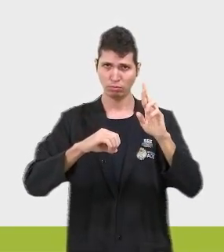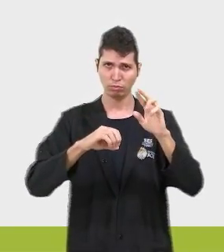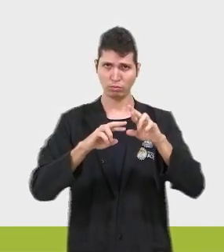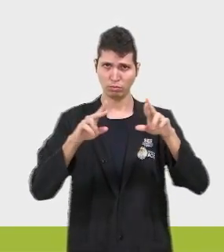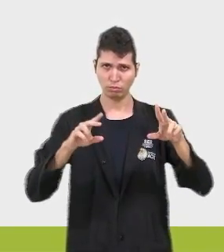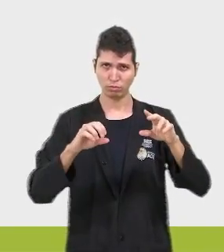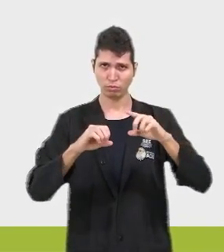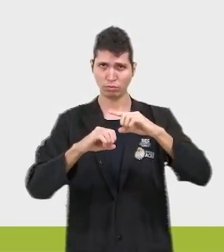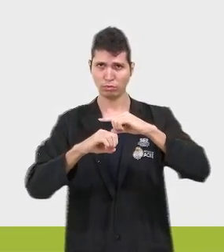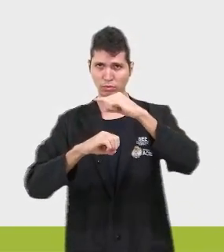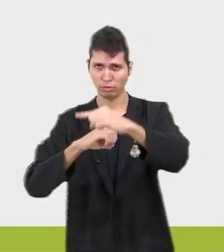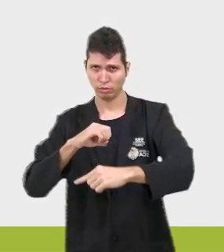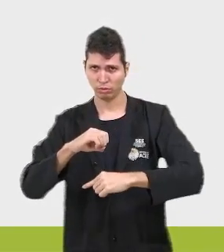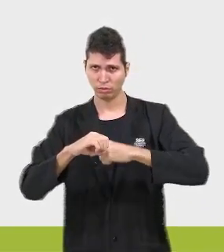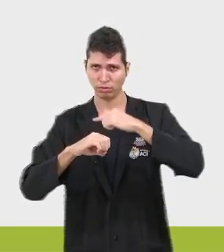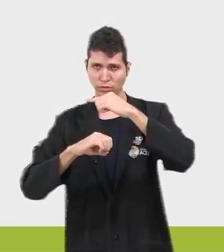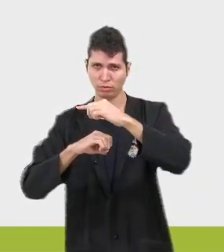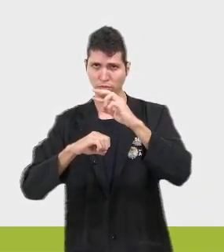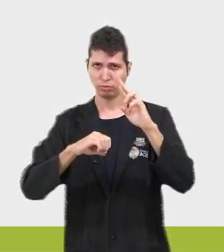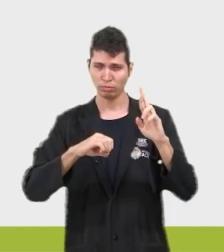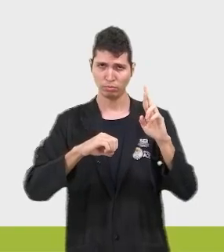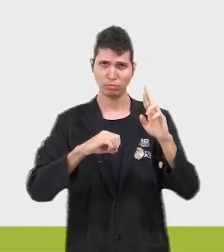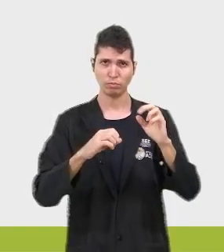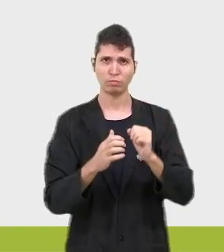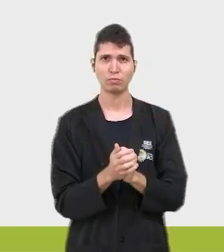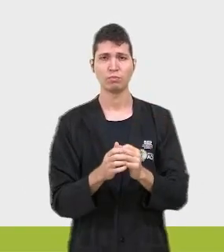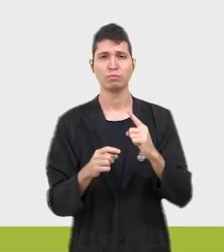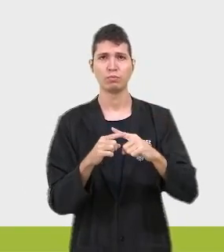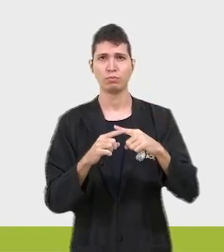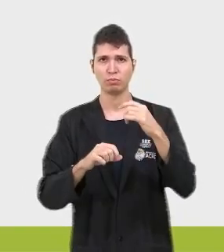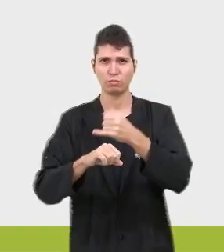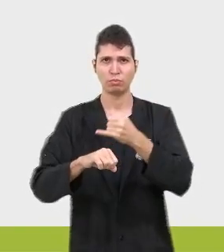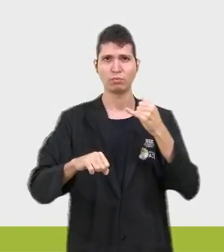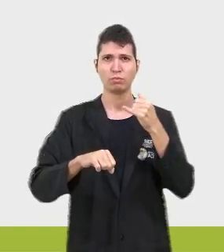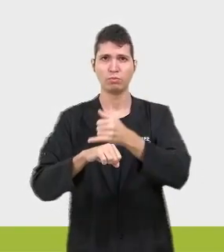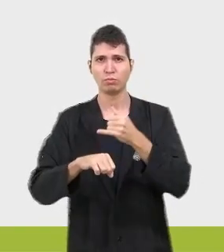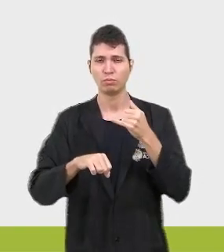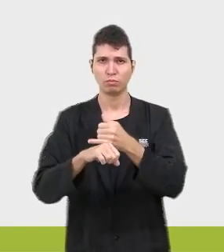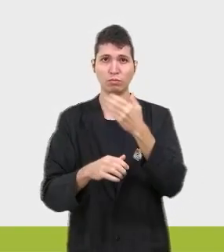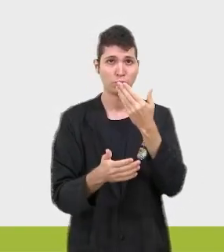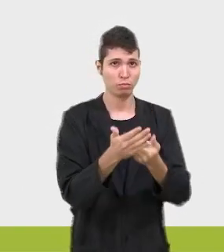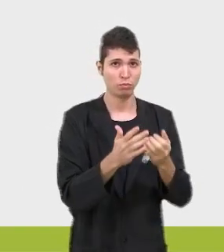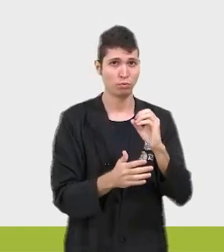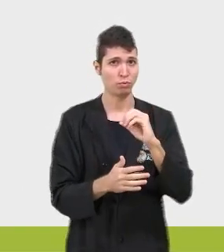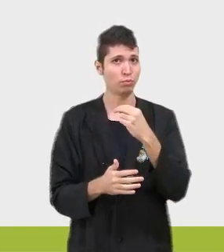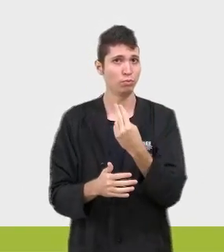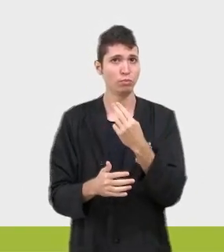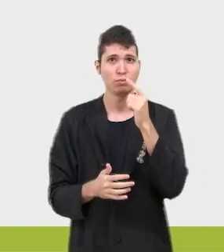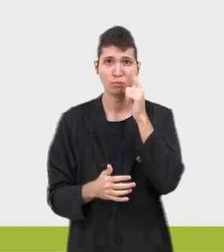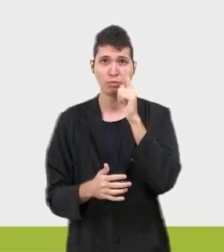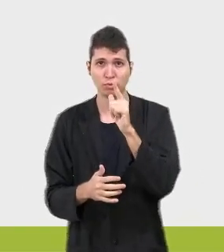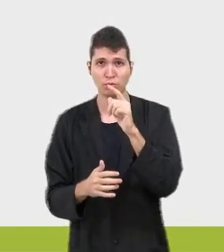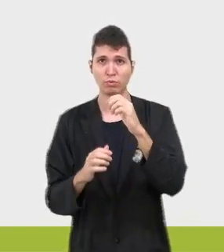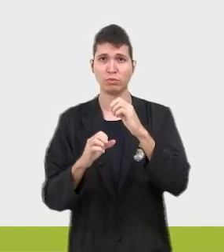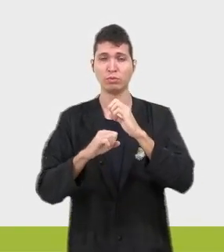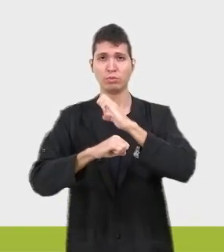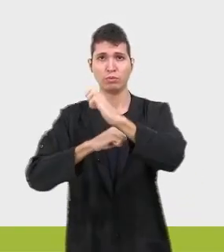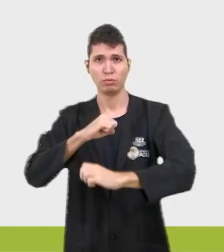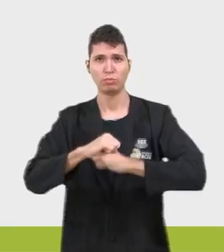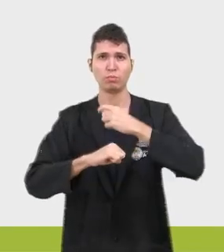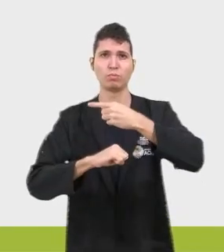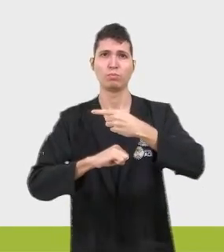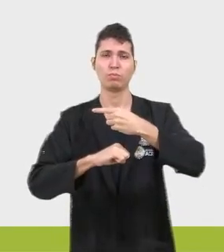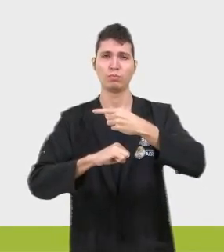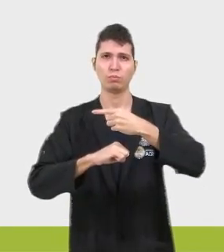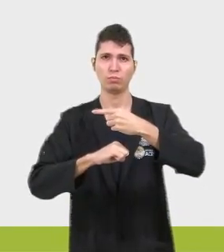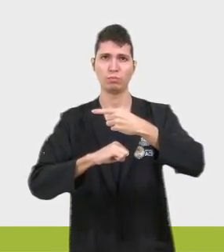quê? Porque íons são elementos que perderam ou ganharam elétrons.